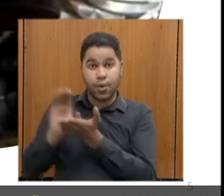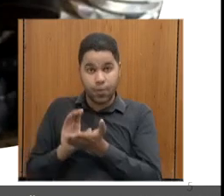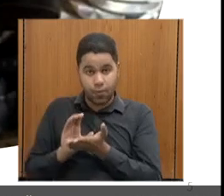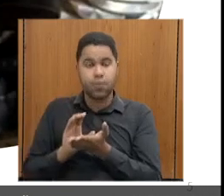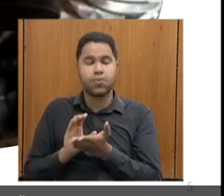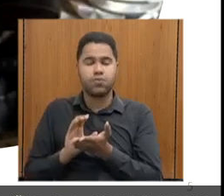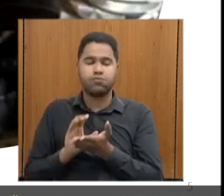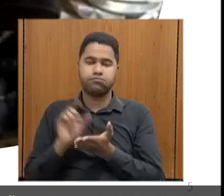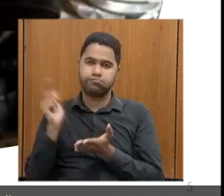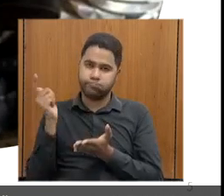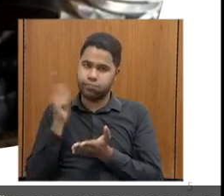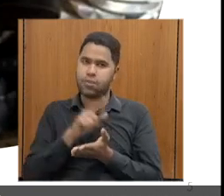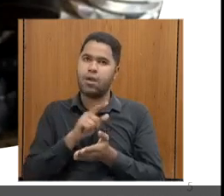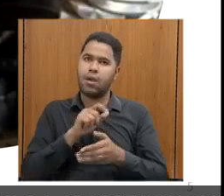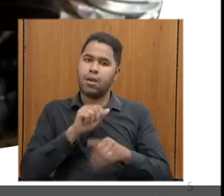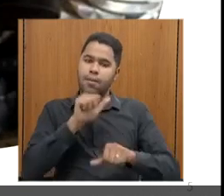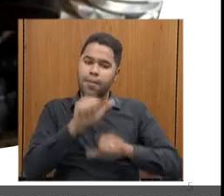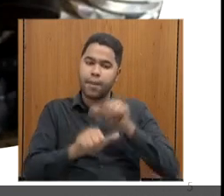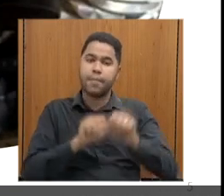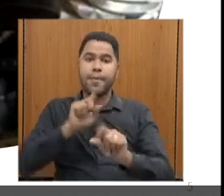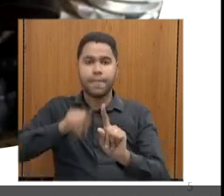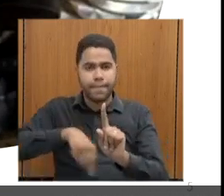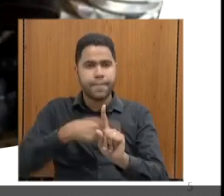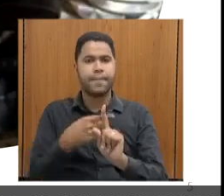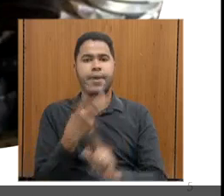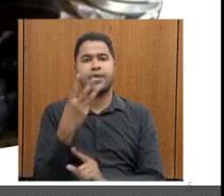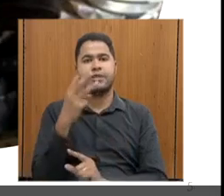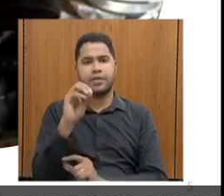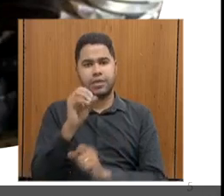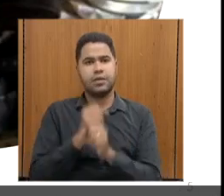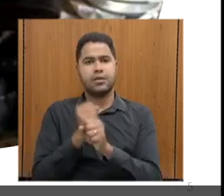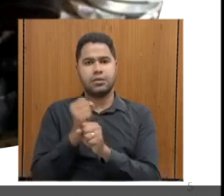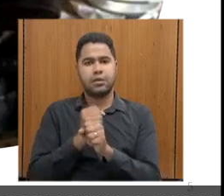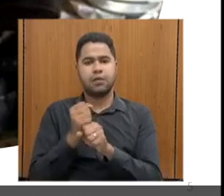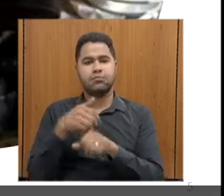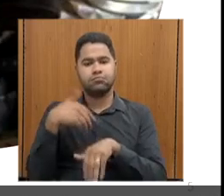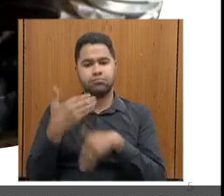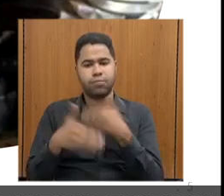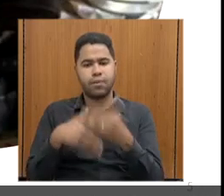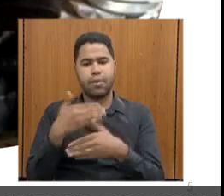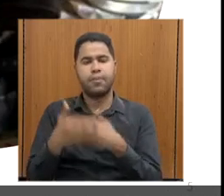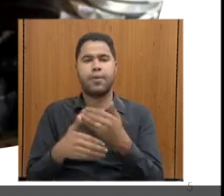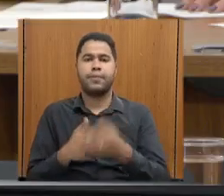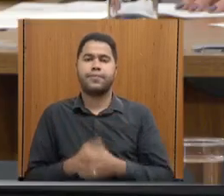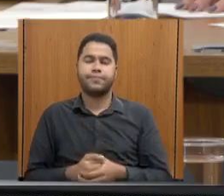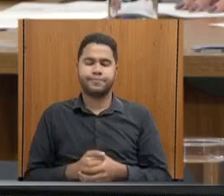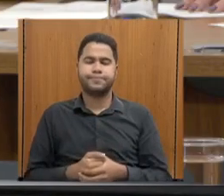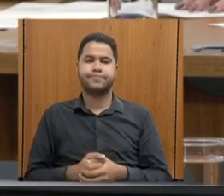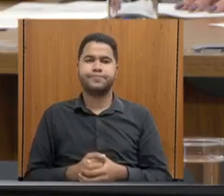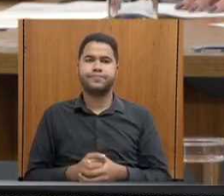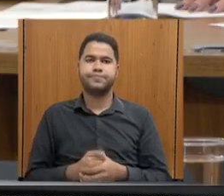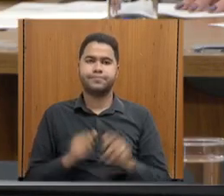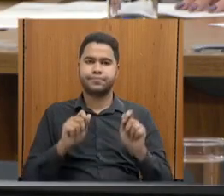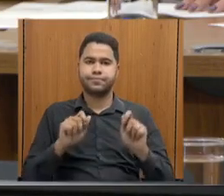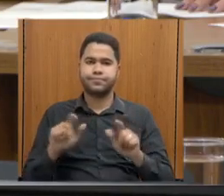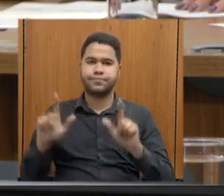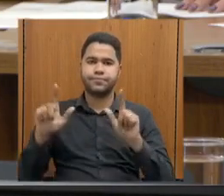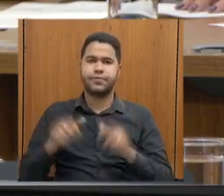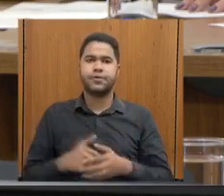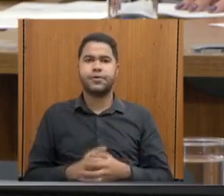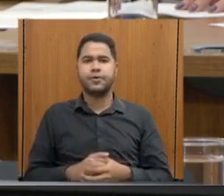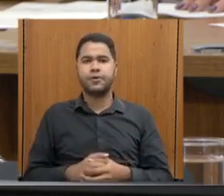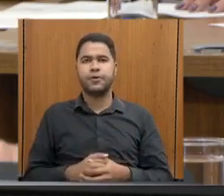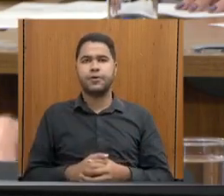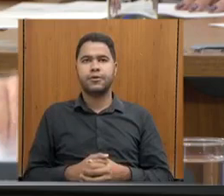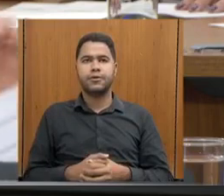financeiro para que a gente possa renovar por mais 30 anos e importação Sá Carvalho e nova ponte por favor